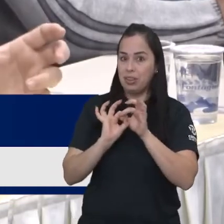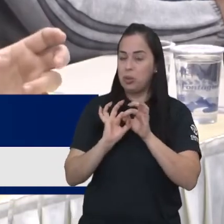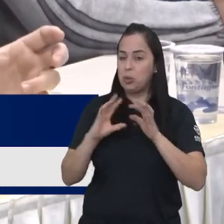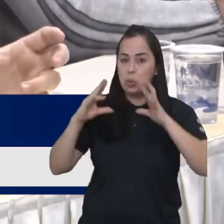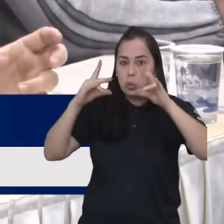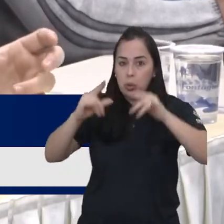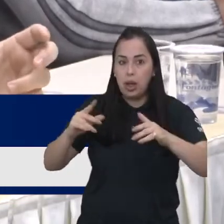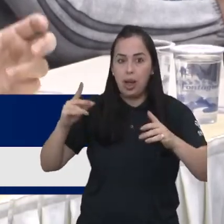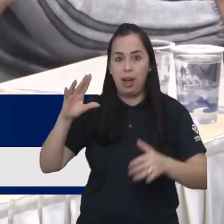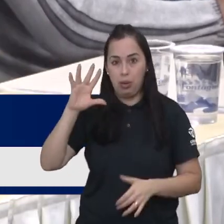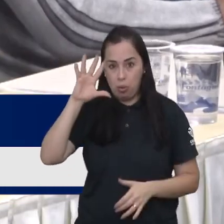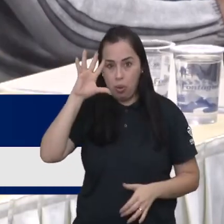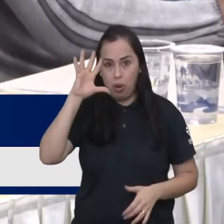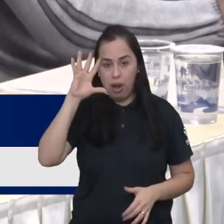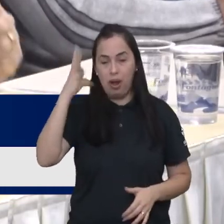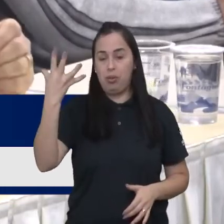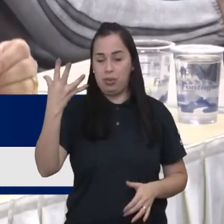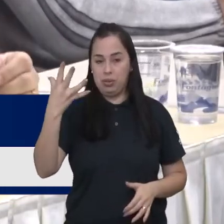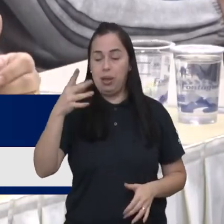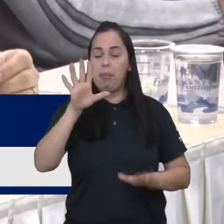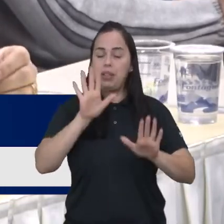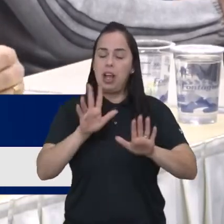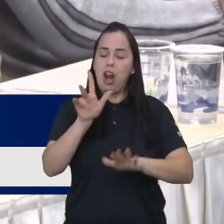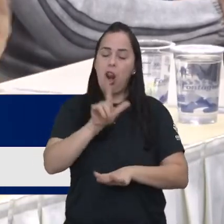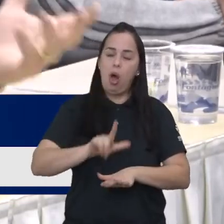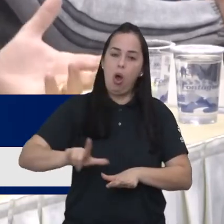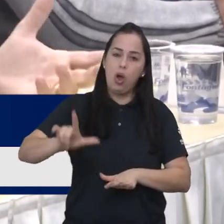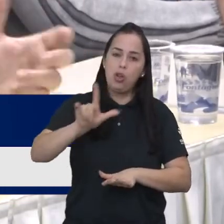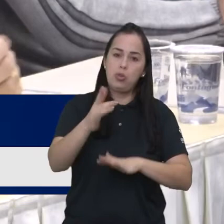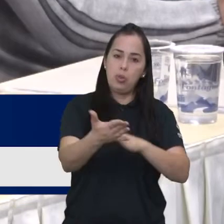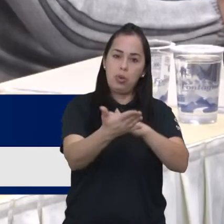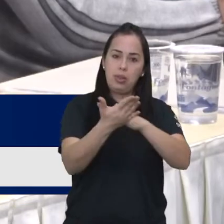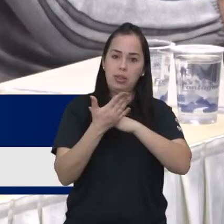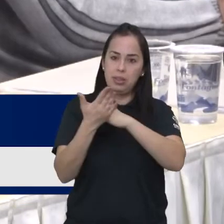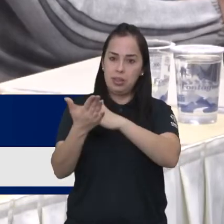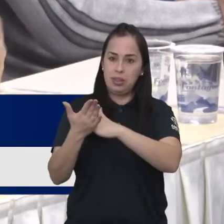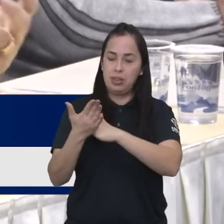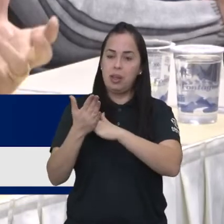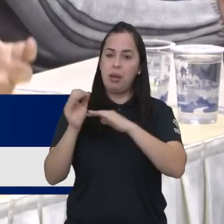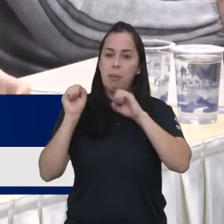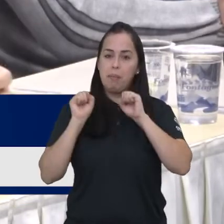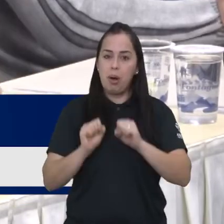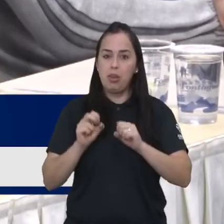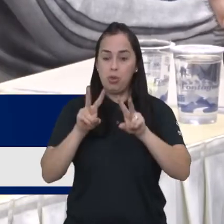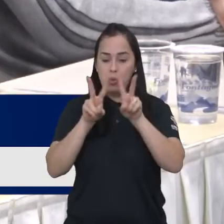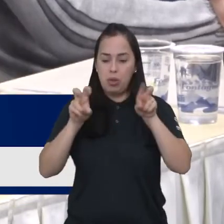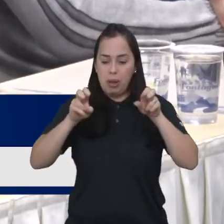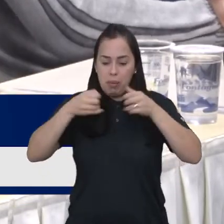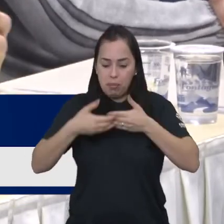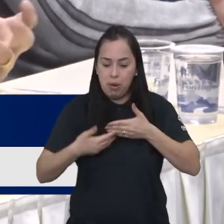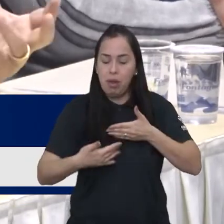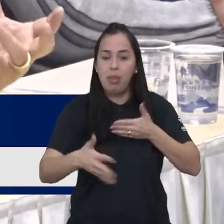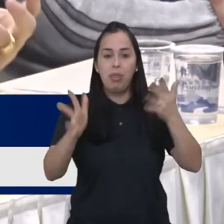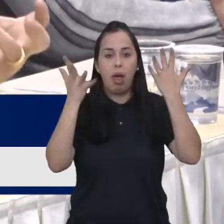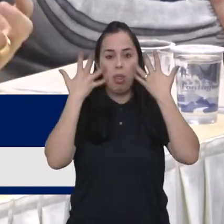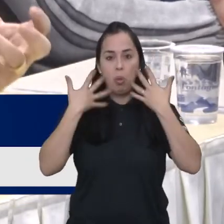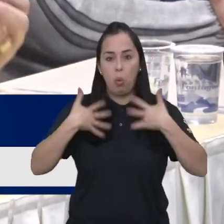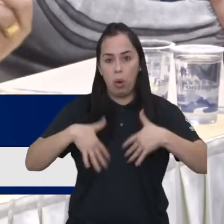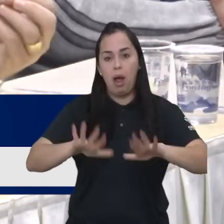está acontecendo. Claro que, com a ajuda de vocês, isso pode fluir melhor, a gente pode ter